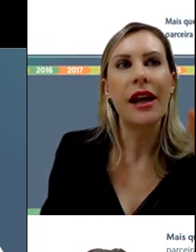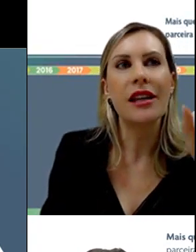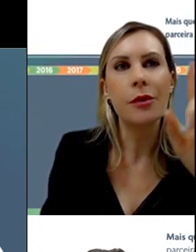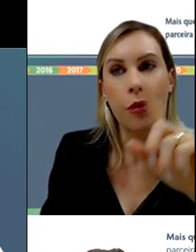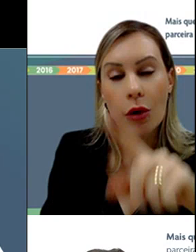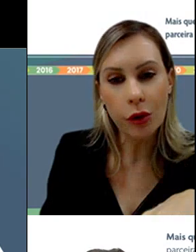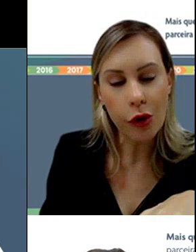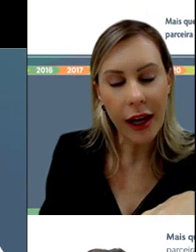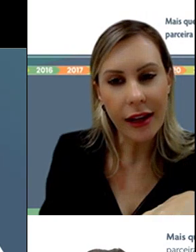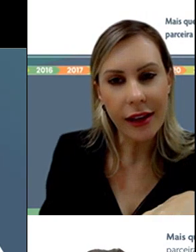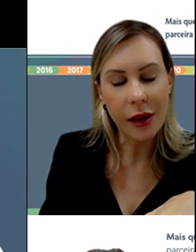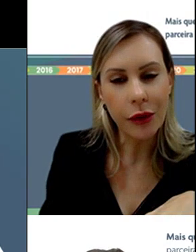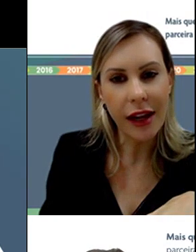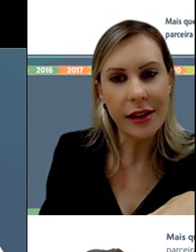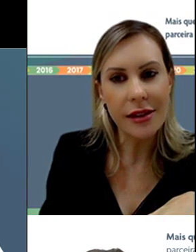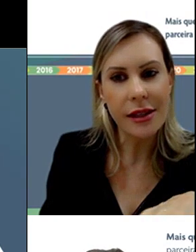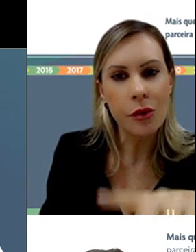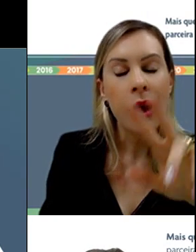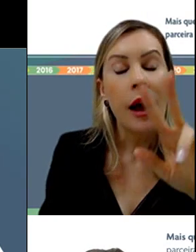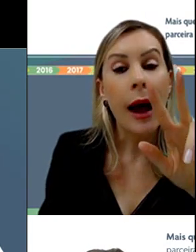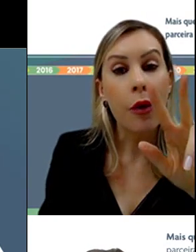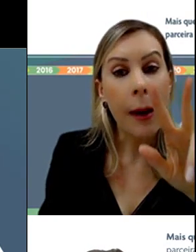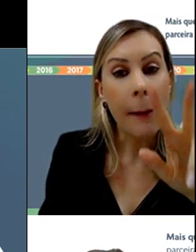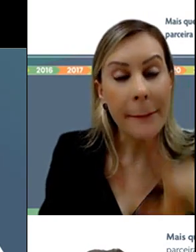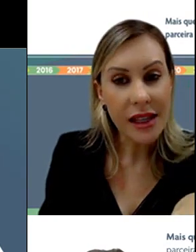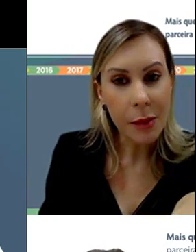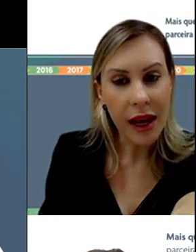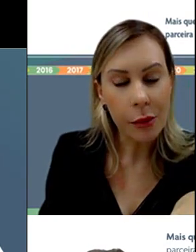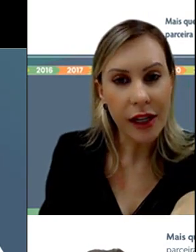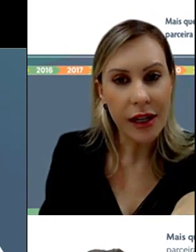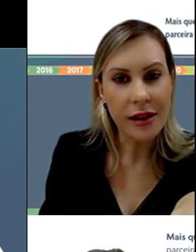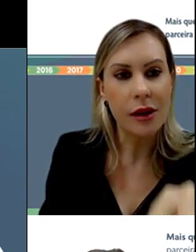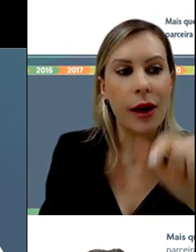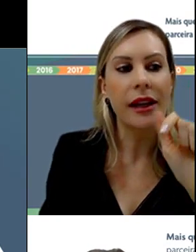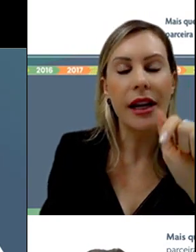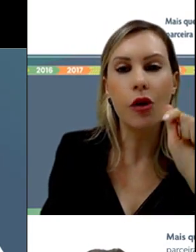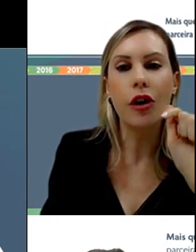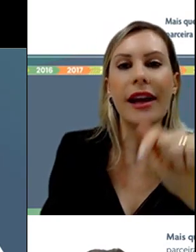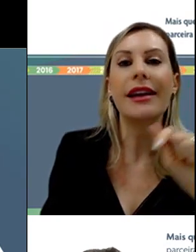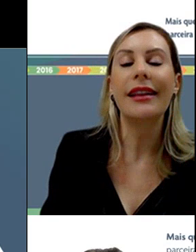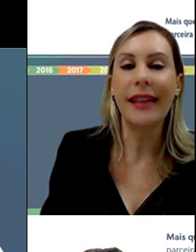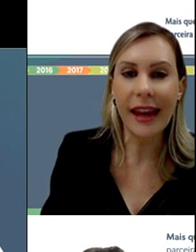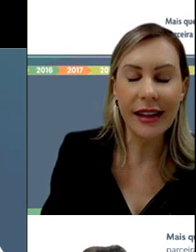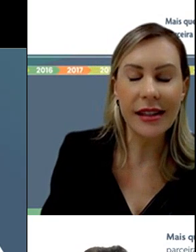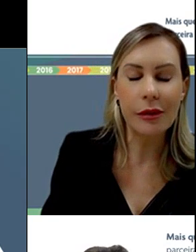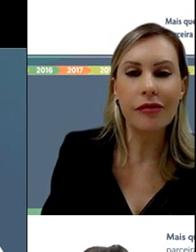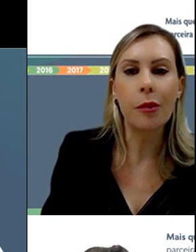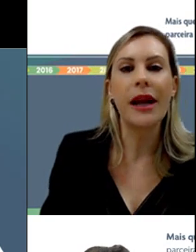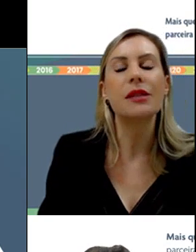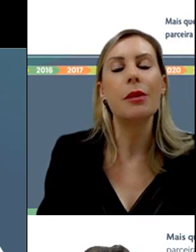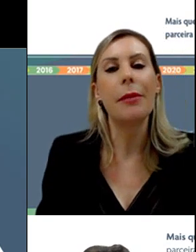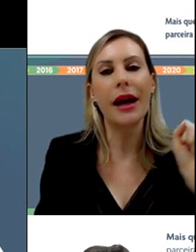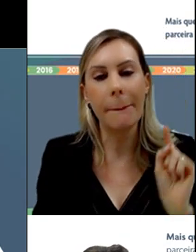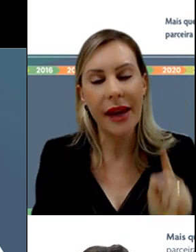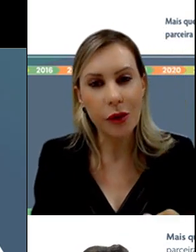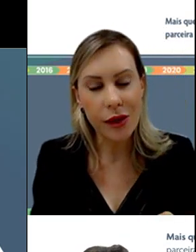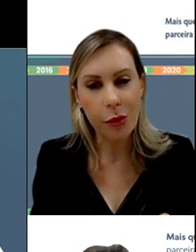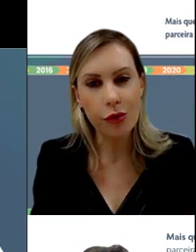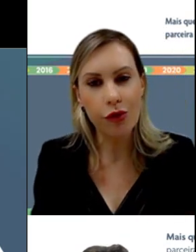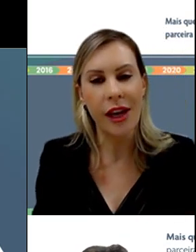à FUNPRESP com outro colega que não tem adesão, com a mesma remuneração. Aquele colega que tem adesão à FUNPRESP